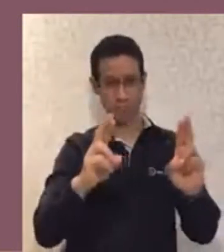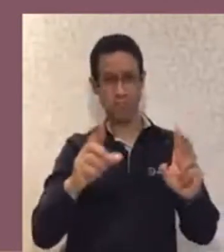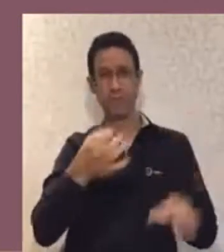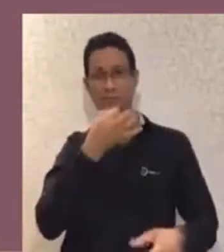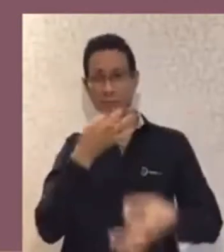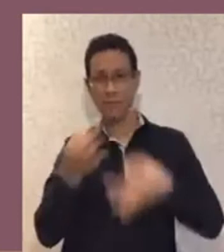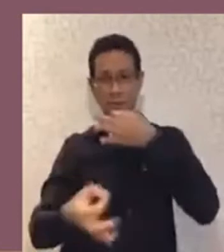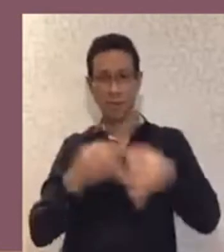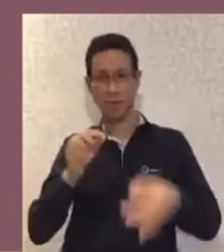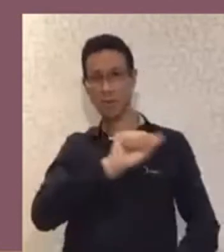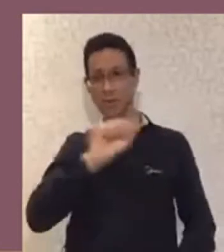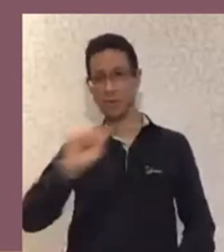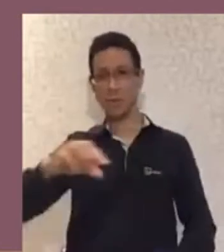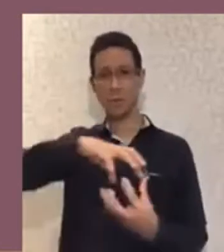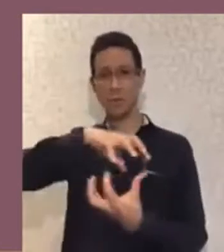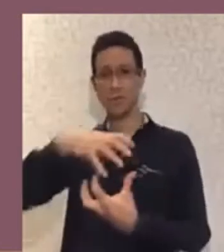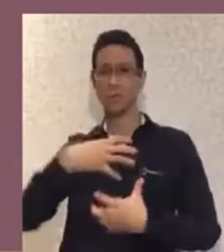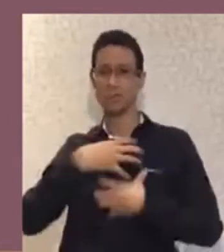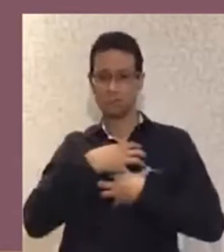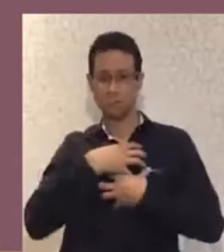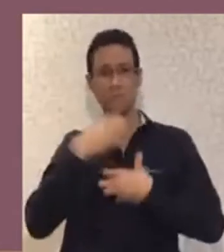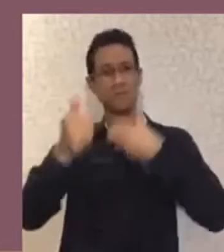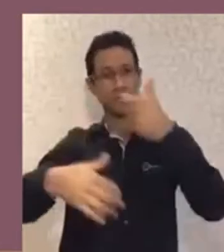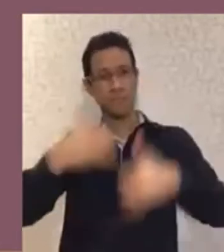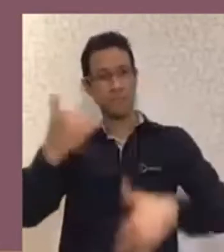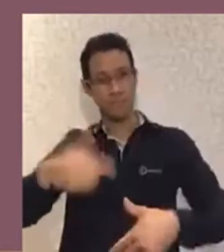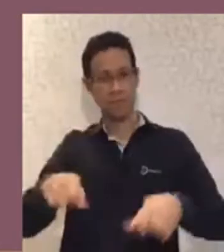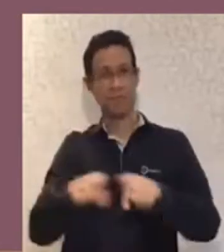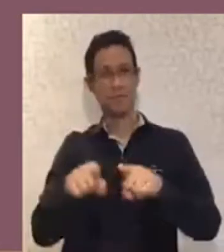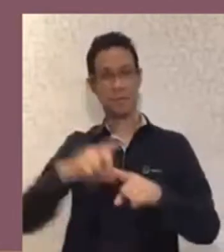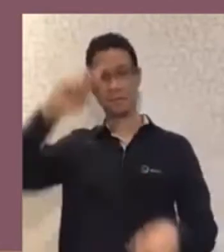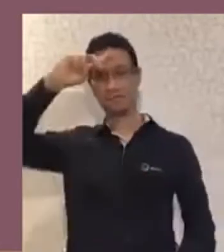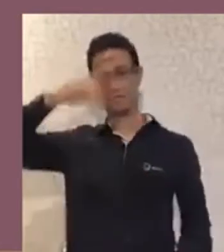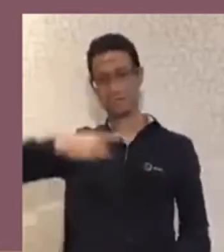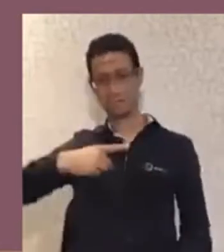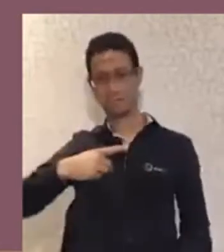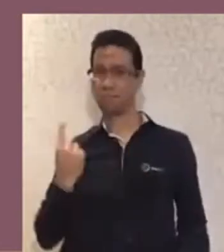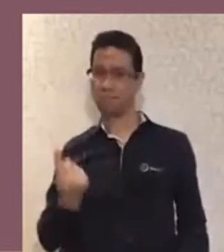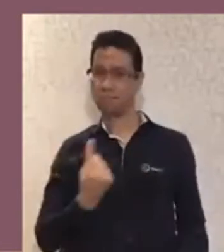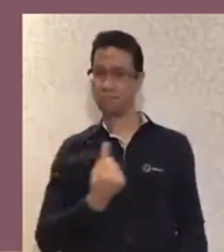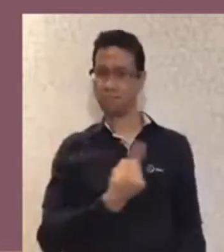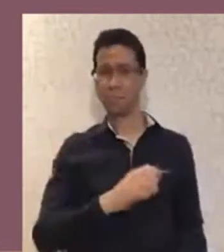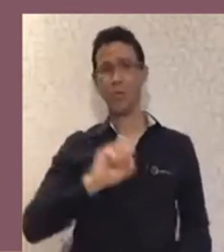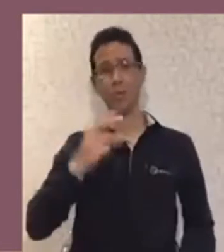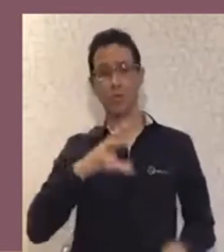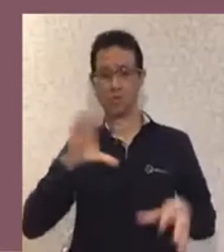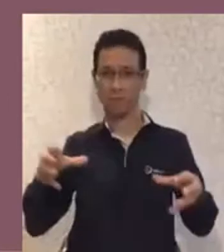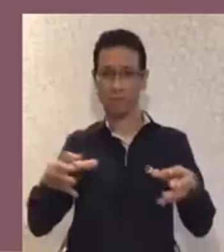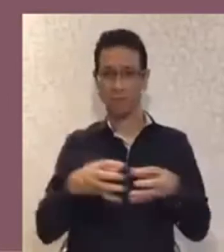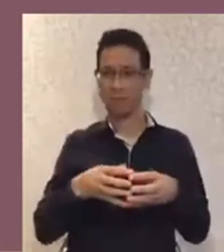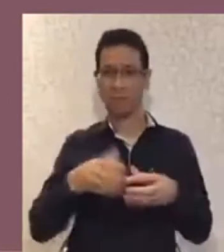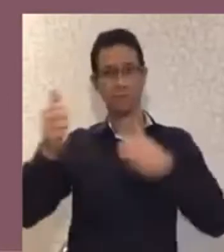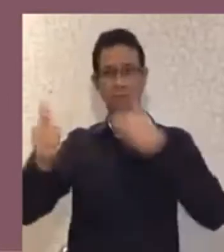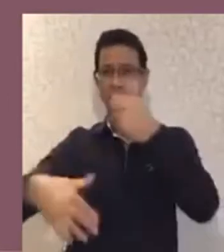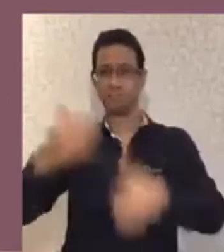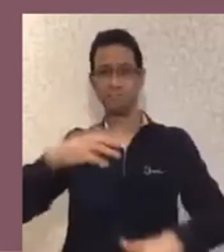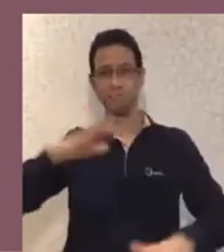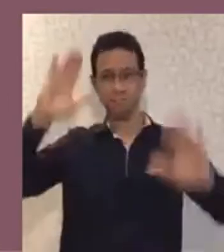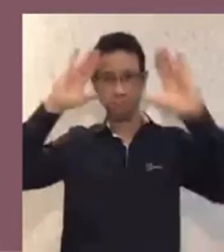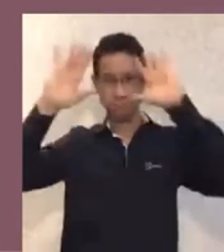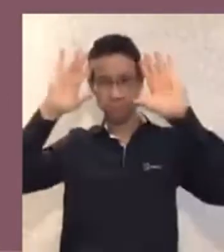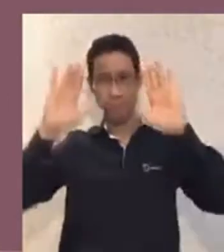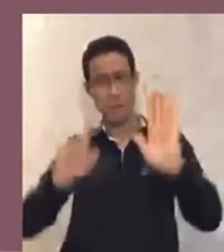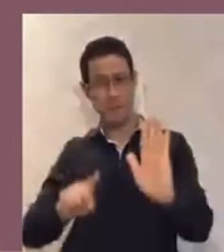próprias, manifestarem com autonomia individual e coletiva seus pensamentos. Te faço a pergunta,